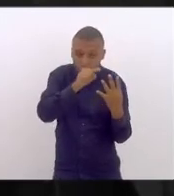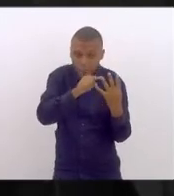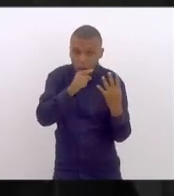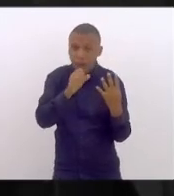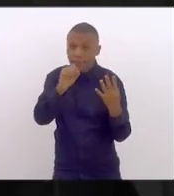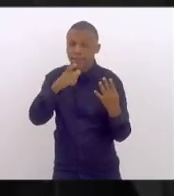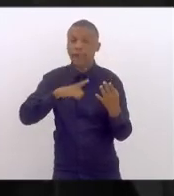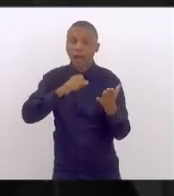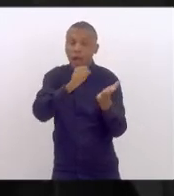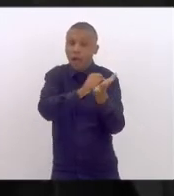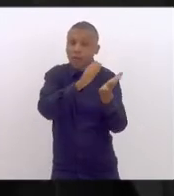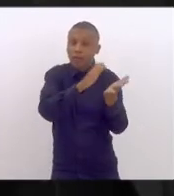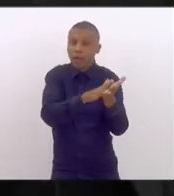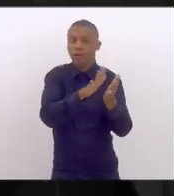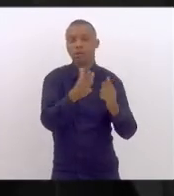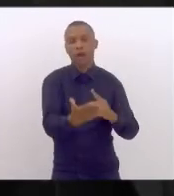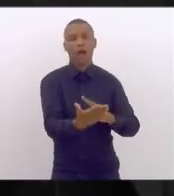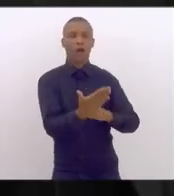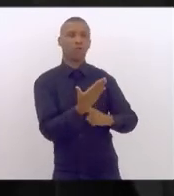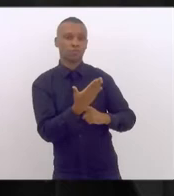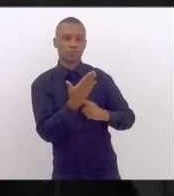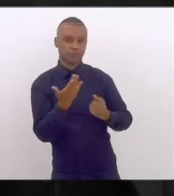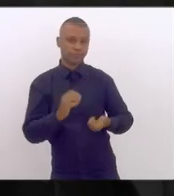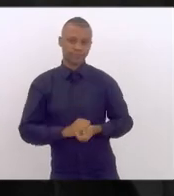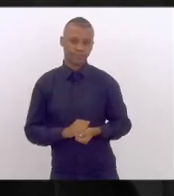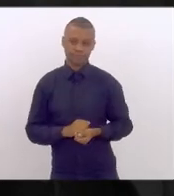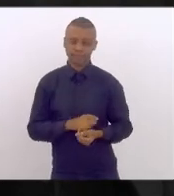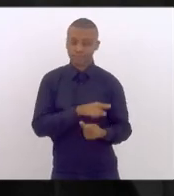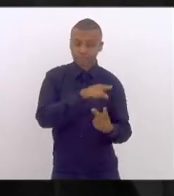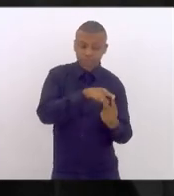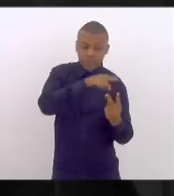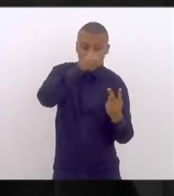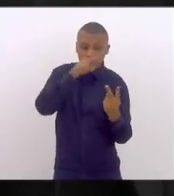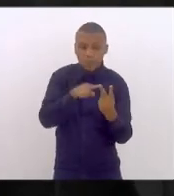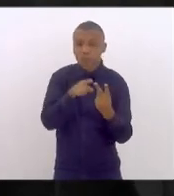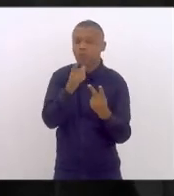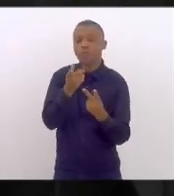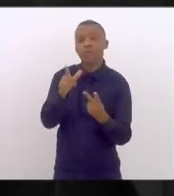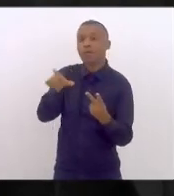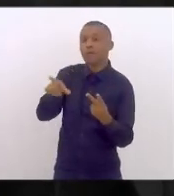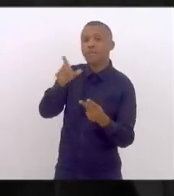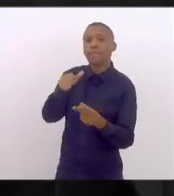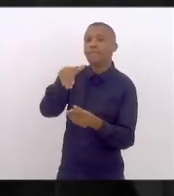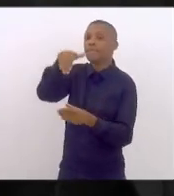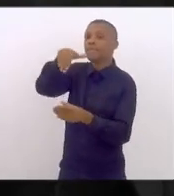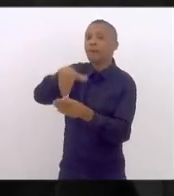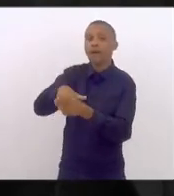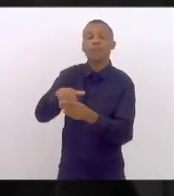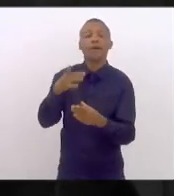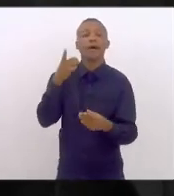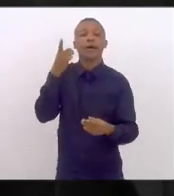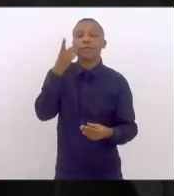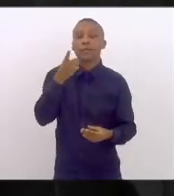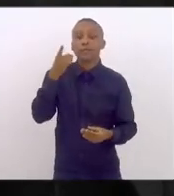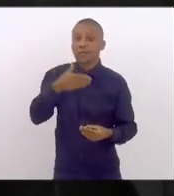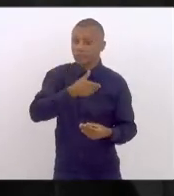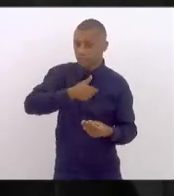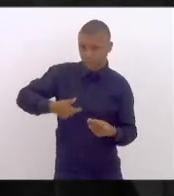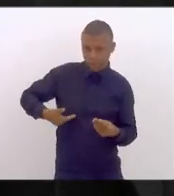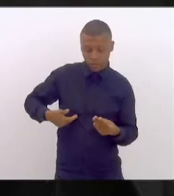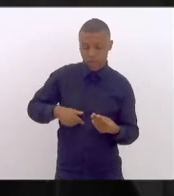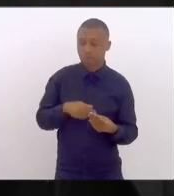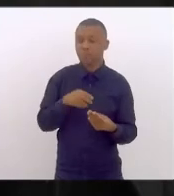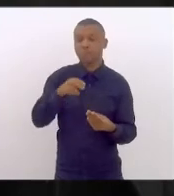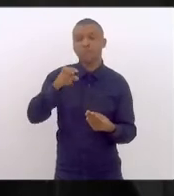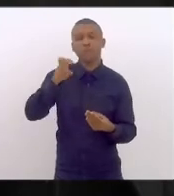escrito facilita logo depois vota para Deputado Estadual cinco